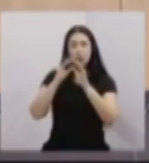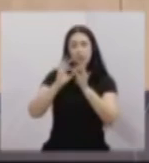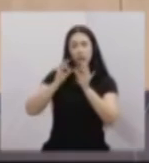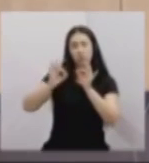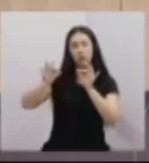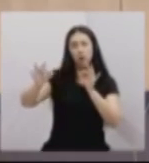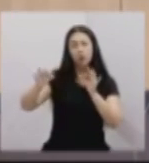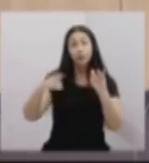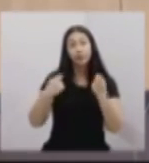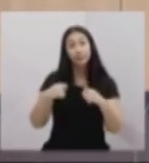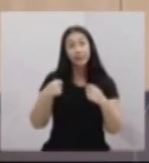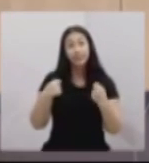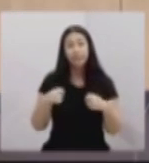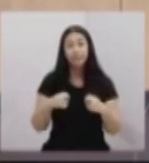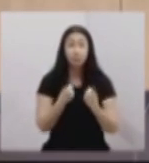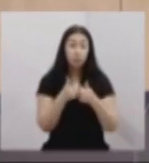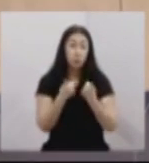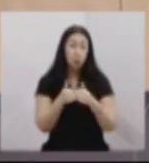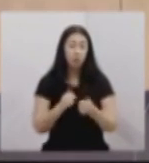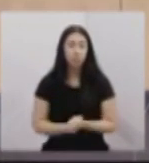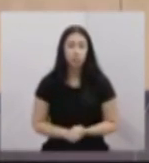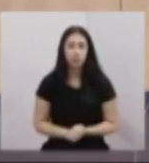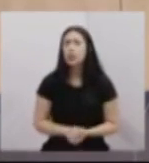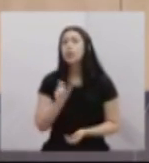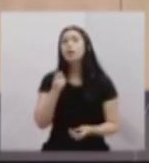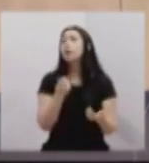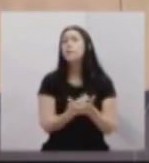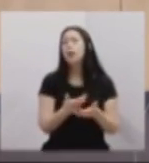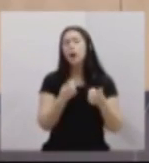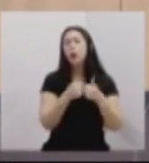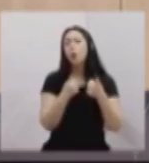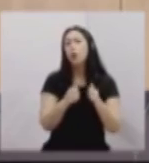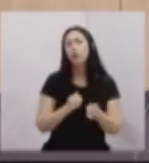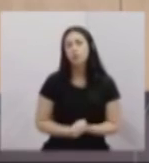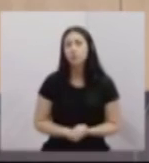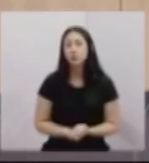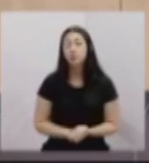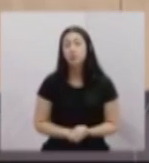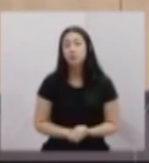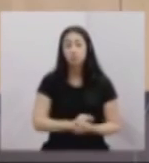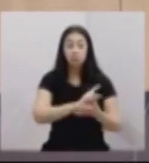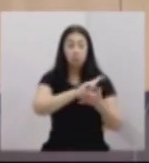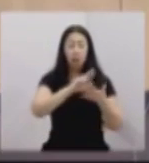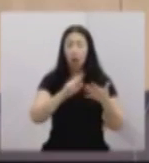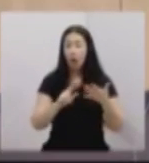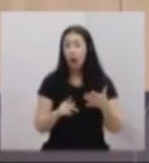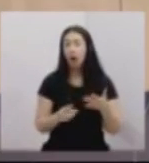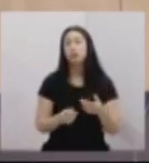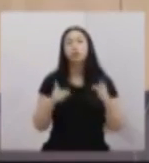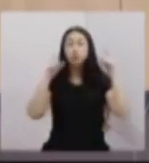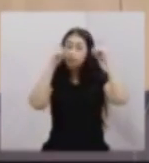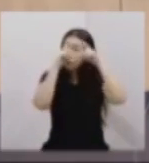escola e necessitam de transporte público? Quem pagará esse transporte? Diante da dificuldade financeira e da crise